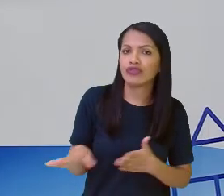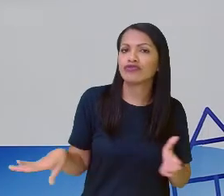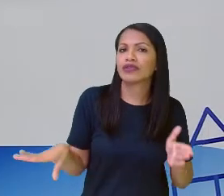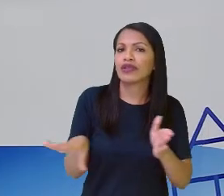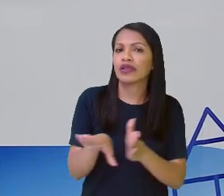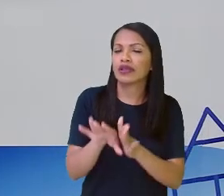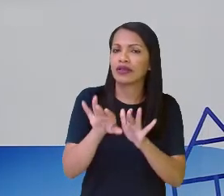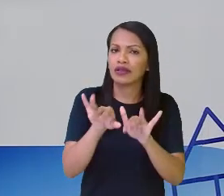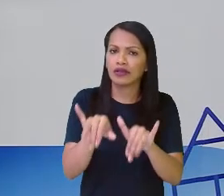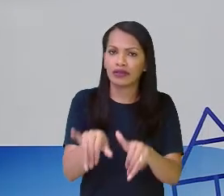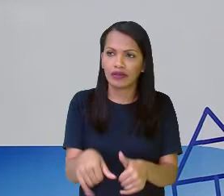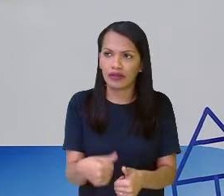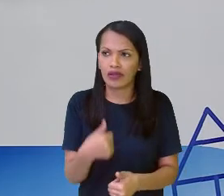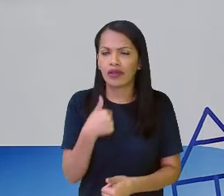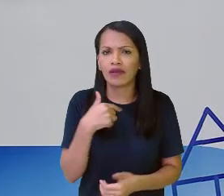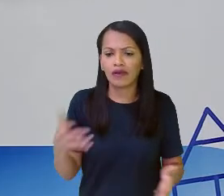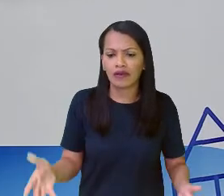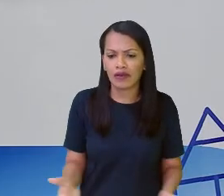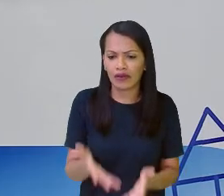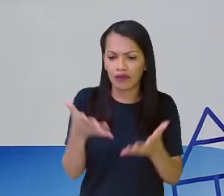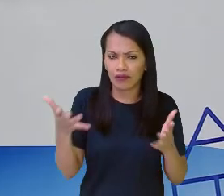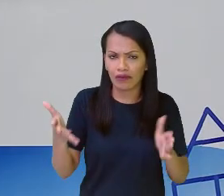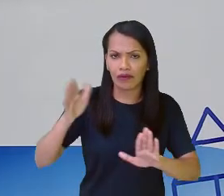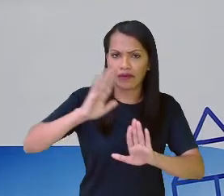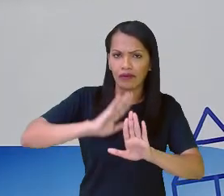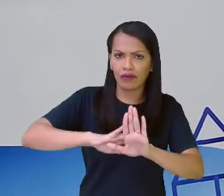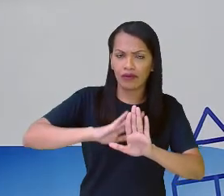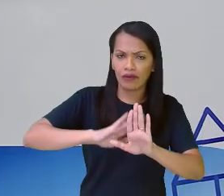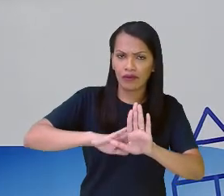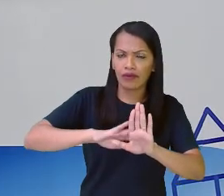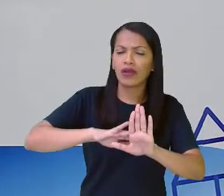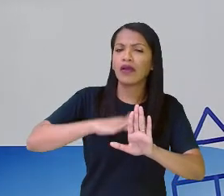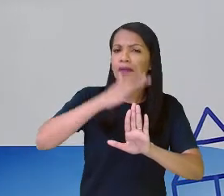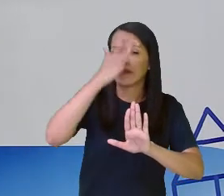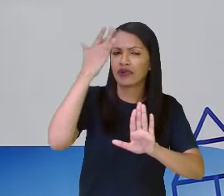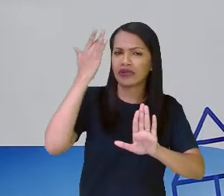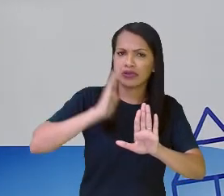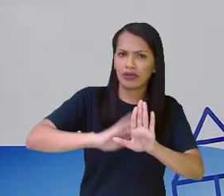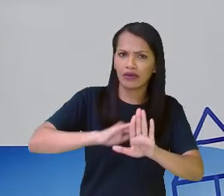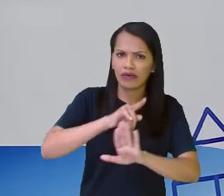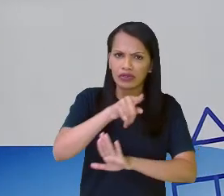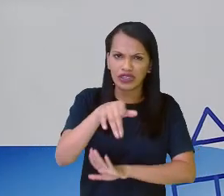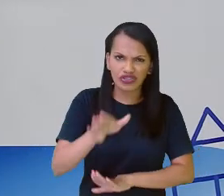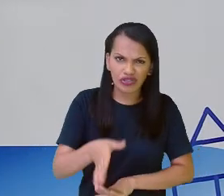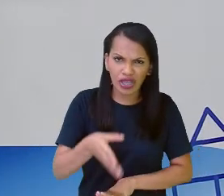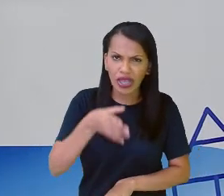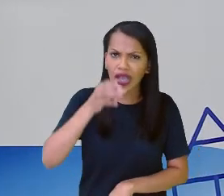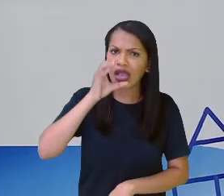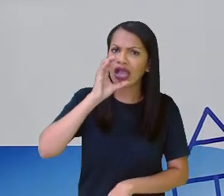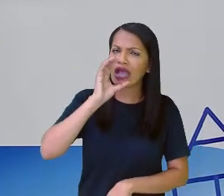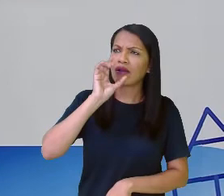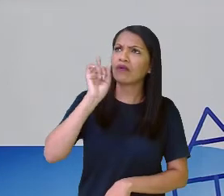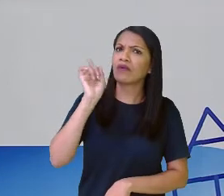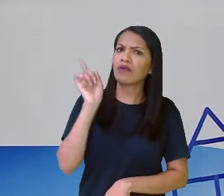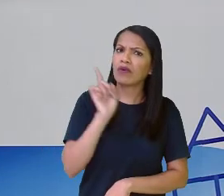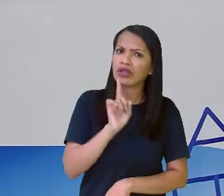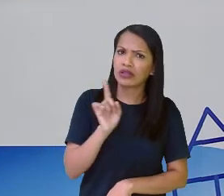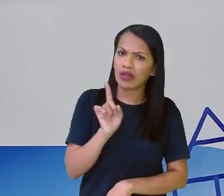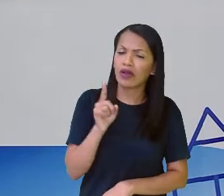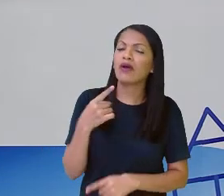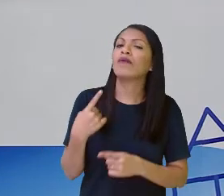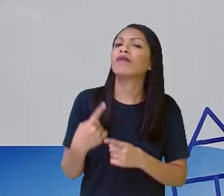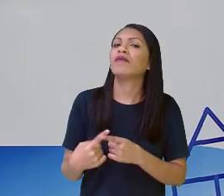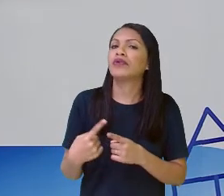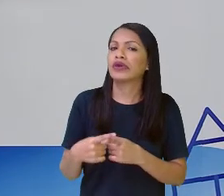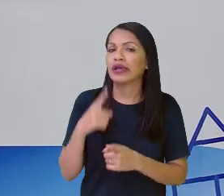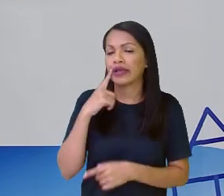Inclusive, eu até incentivei a produção também. Você já tomou sua água? Não? Porque a galera da